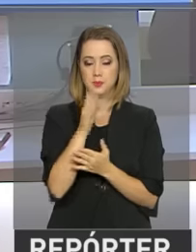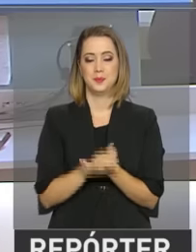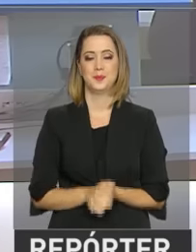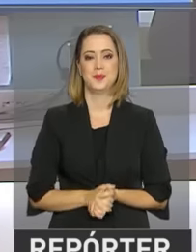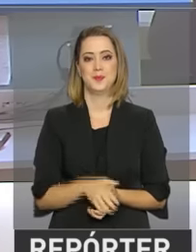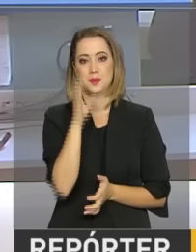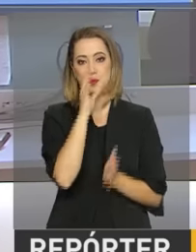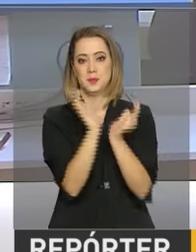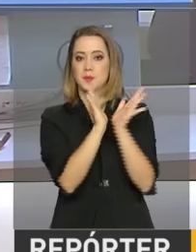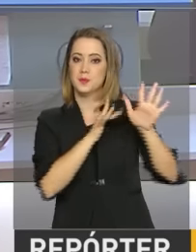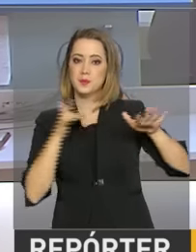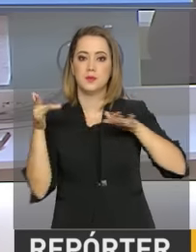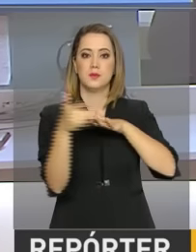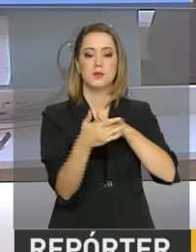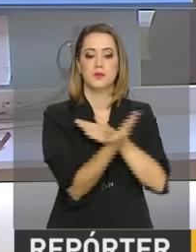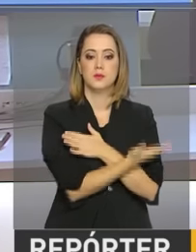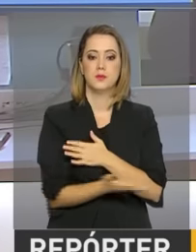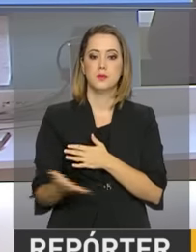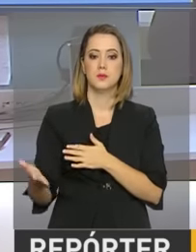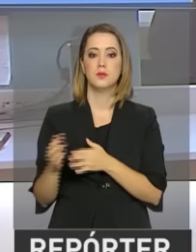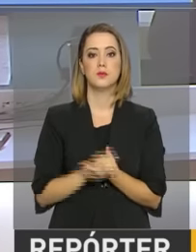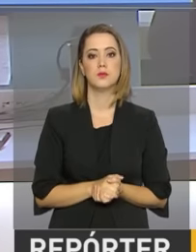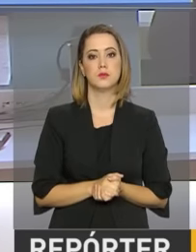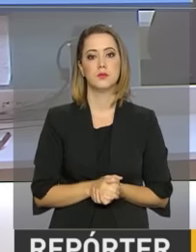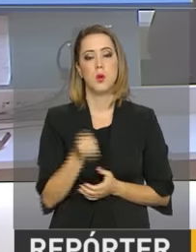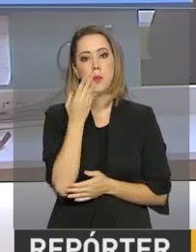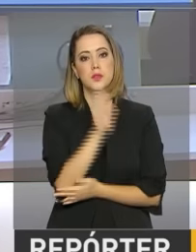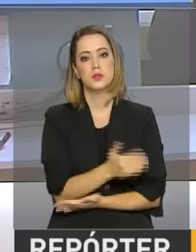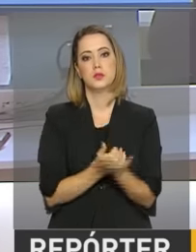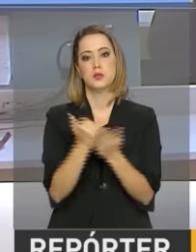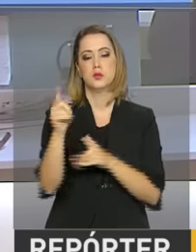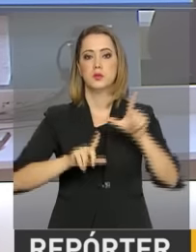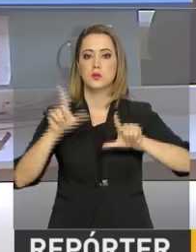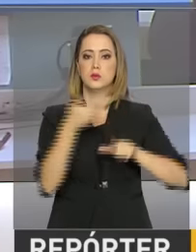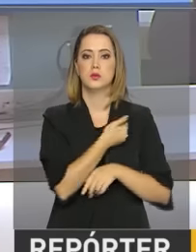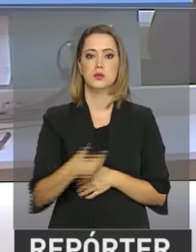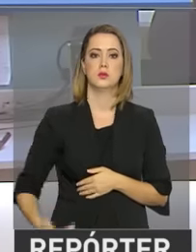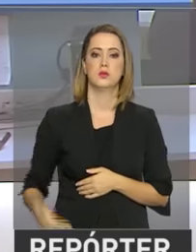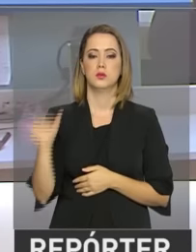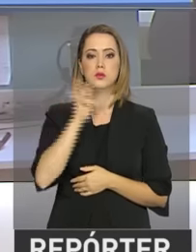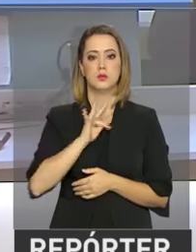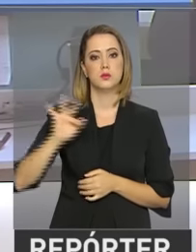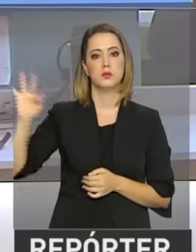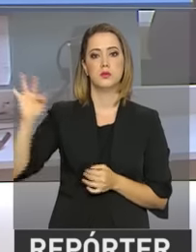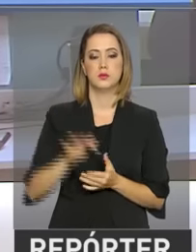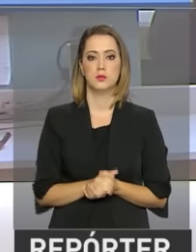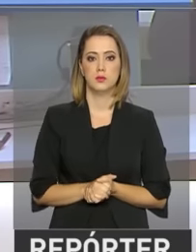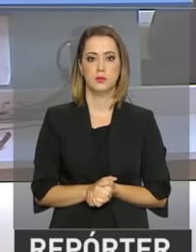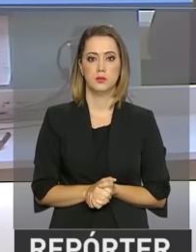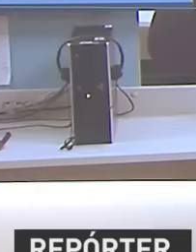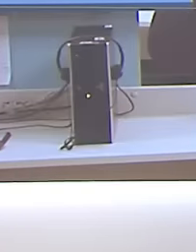NBR acompanha as novidades também Pelas nossas redes sociais Uma boa tarde para você e continue com a gente aqui na NBR a TV do